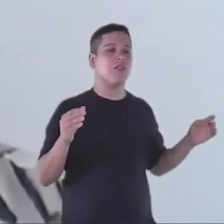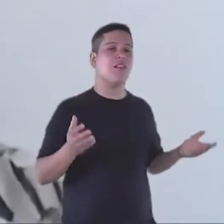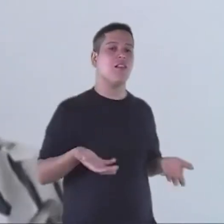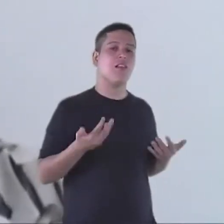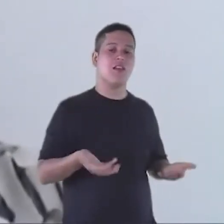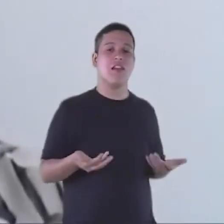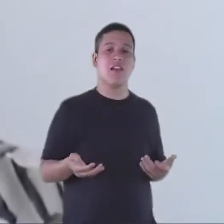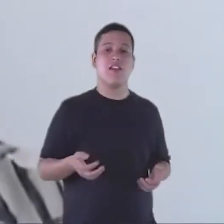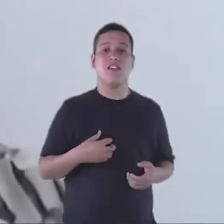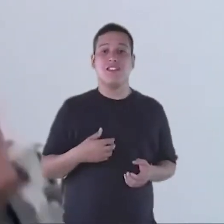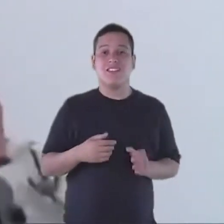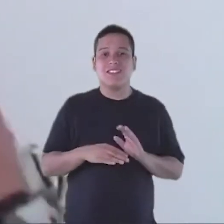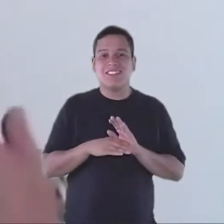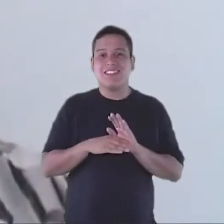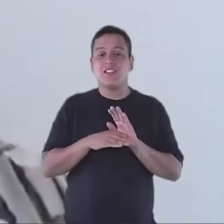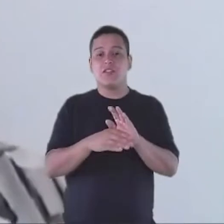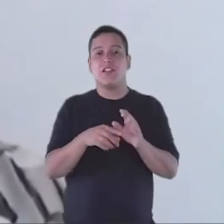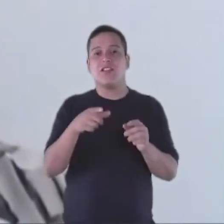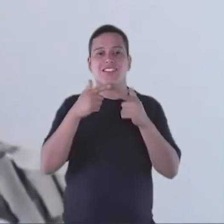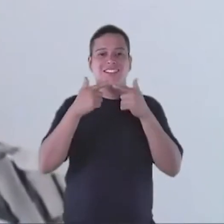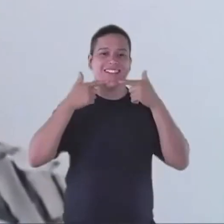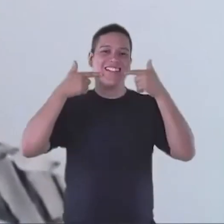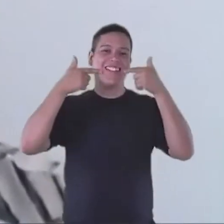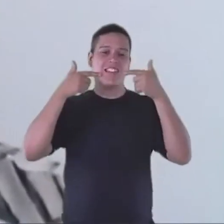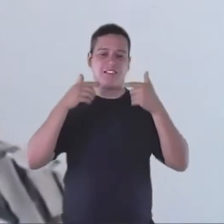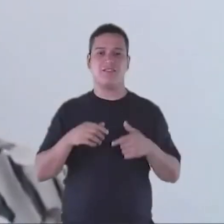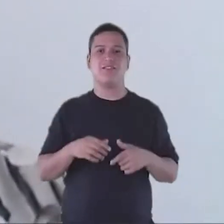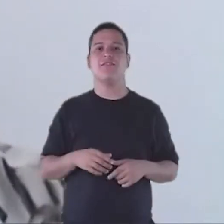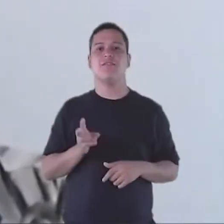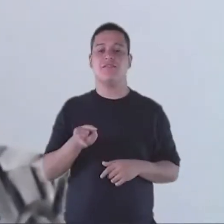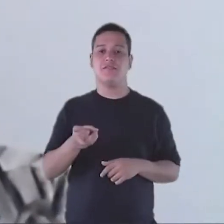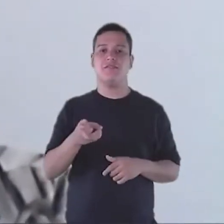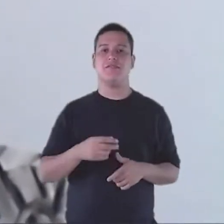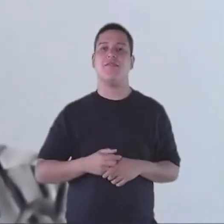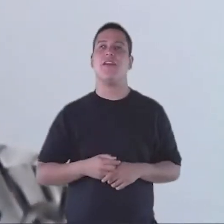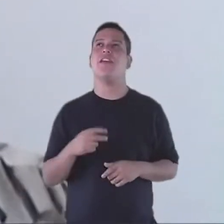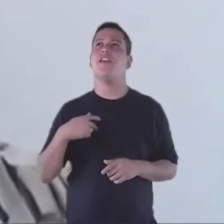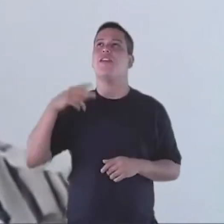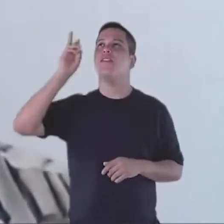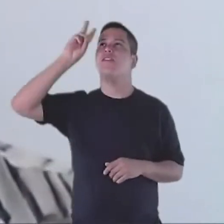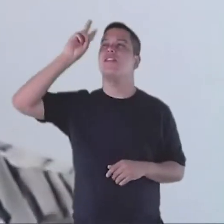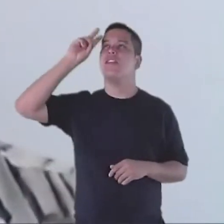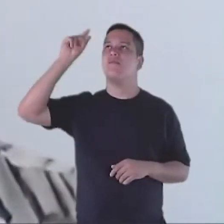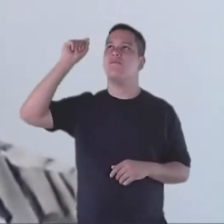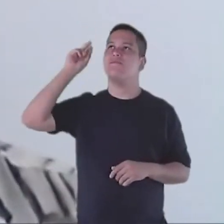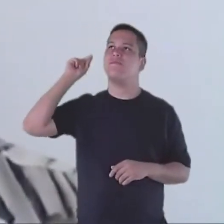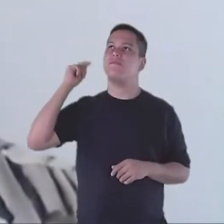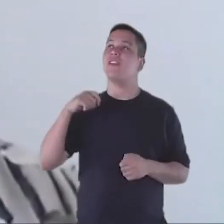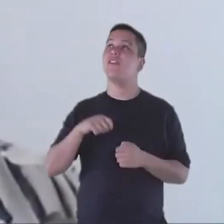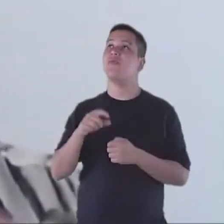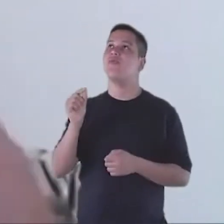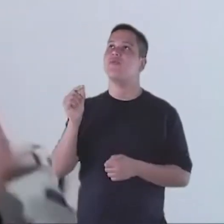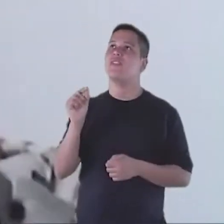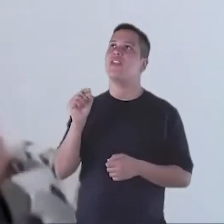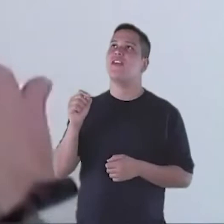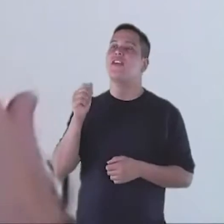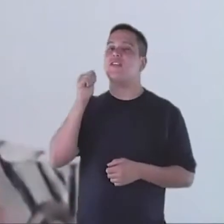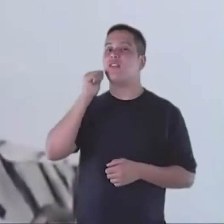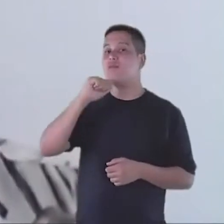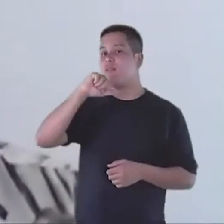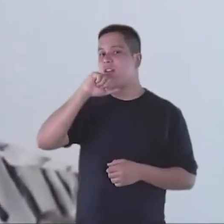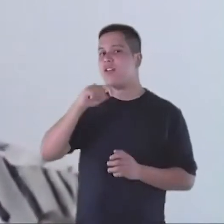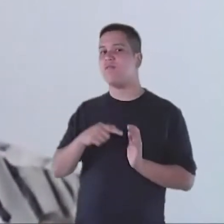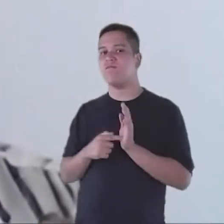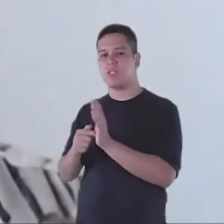O riso é para acrescentar. Eu fiz uma malandragem para a mãe. Que eu apresentei um poema dela,